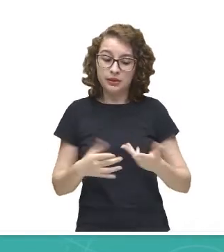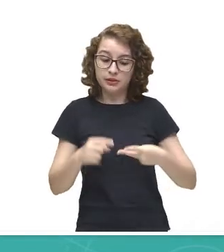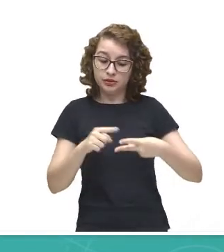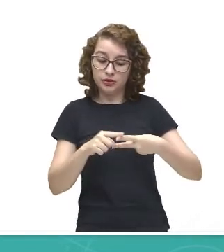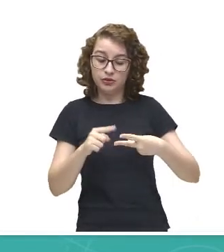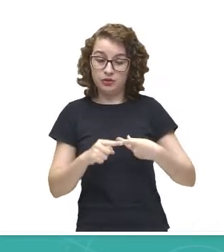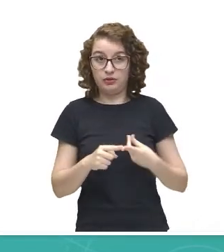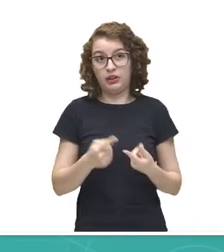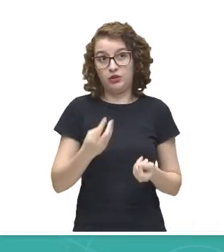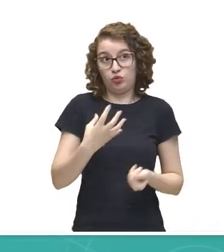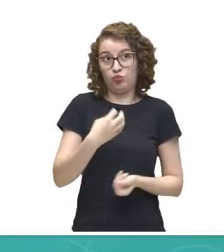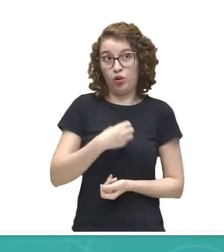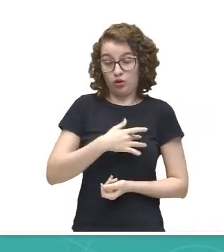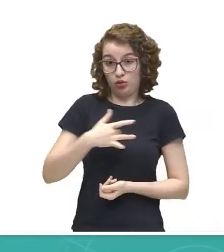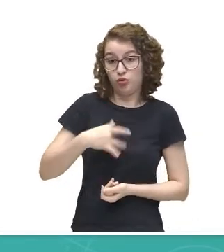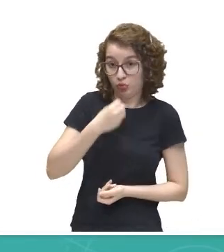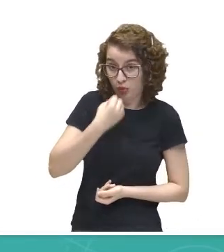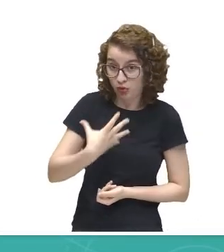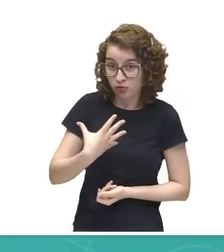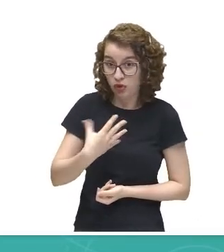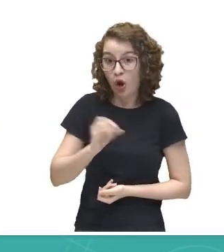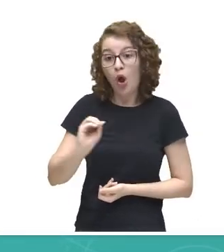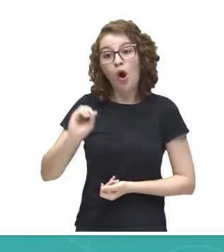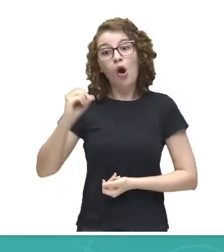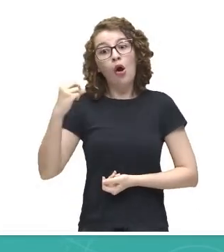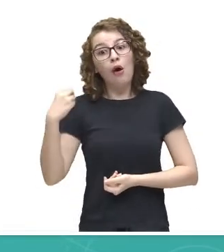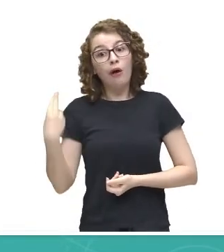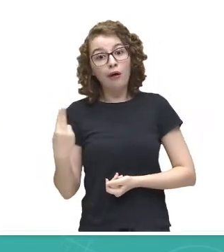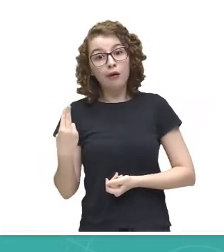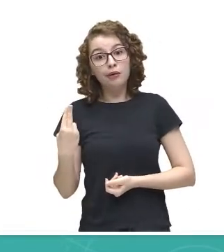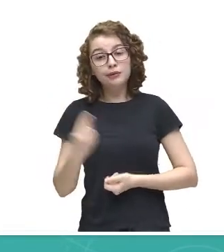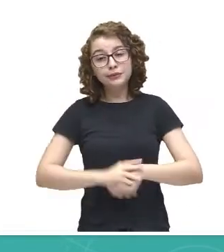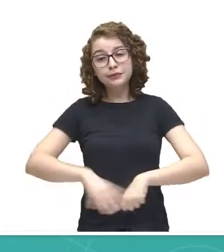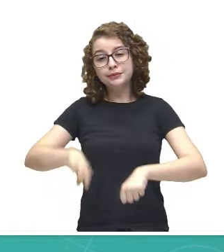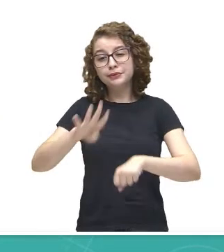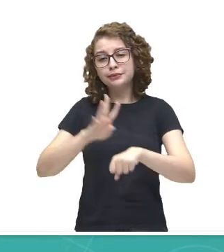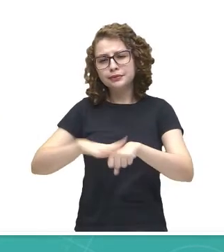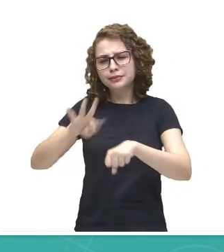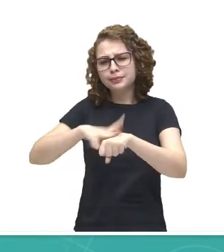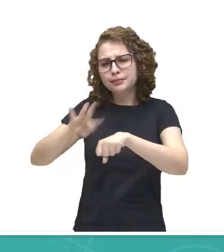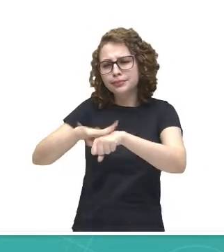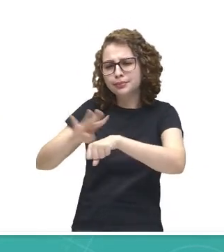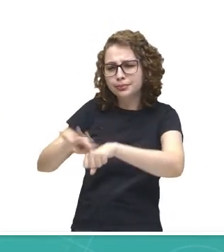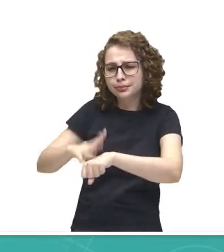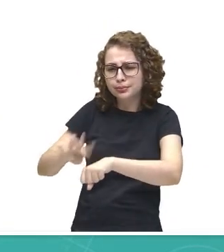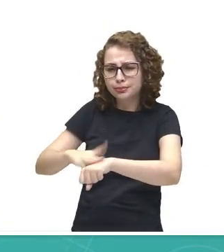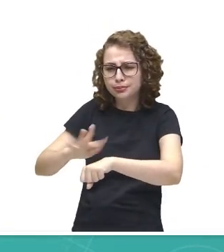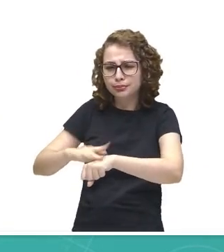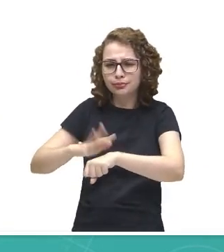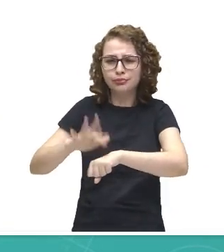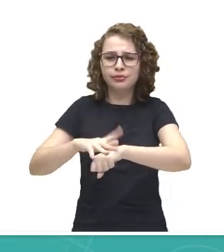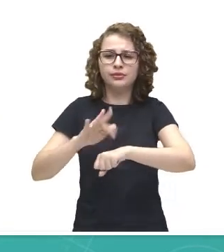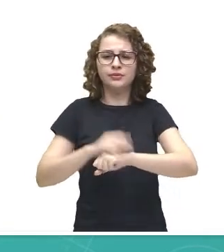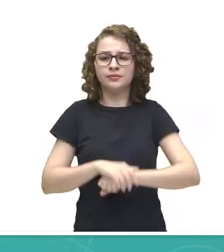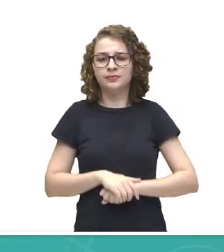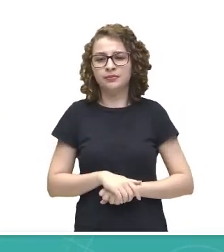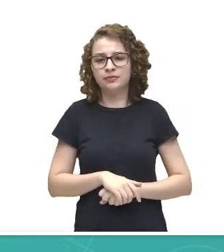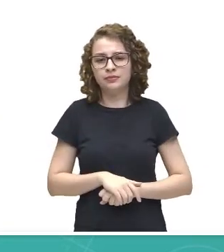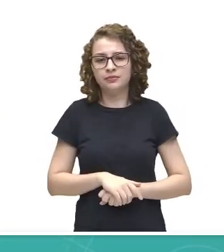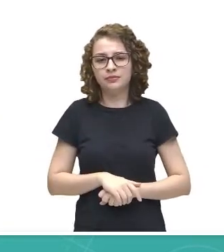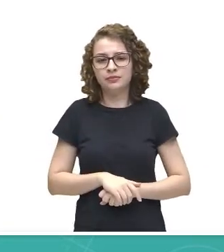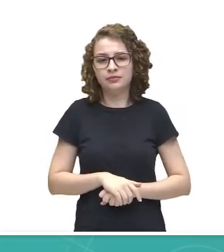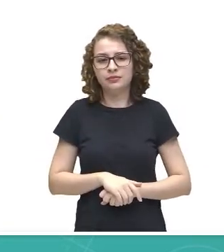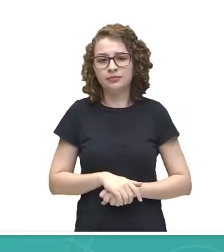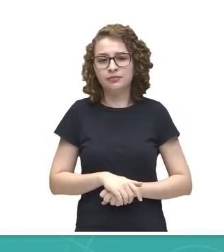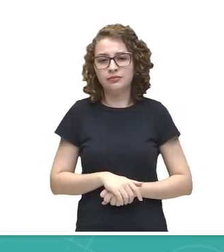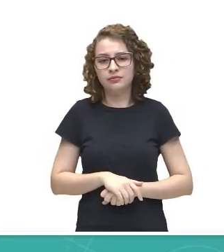com saúde, ou a gente envelhece com várias patologias, ou seja, várias doenças. Então, quando a gente